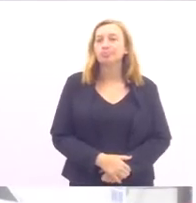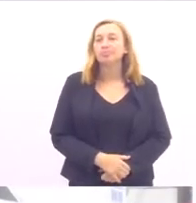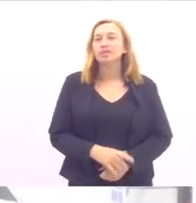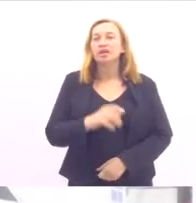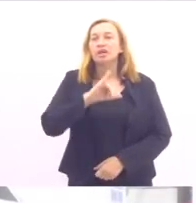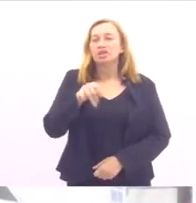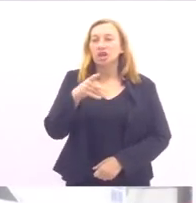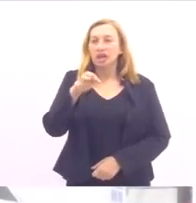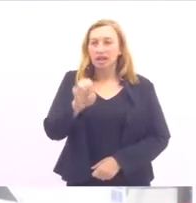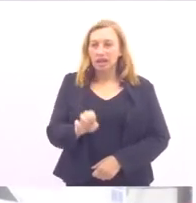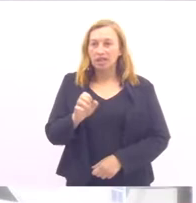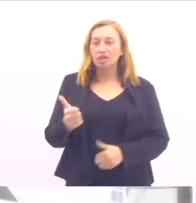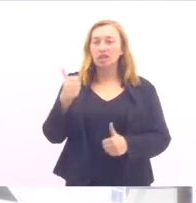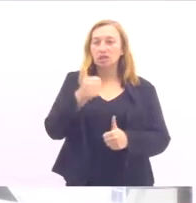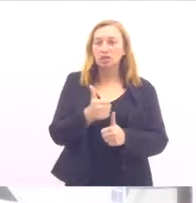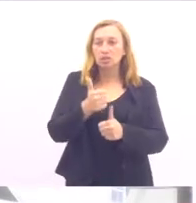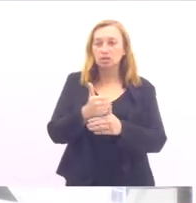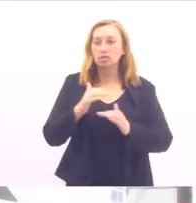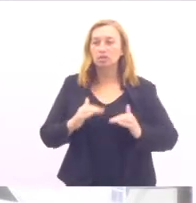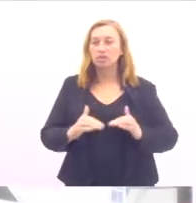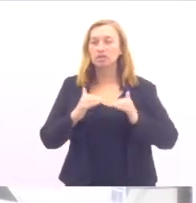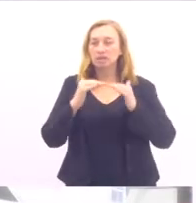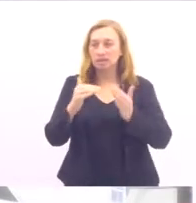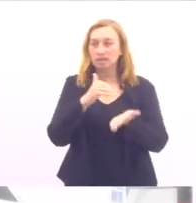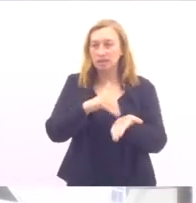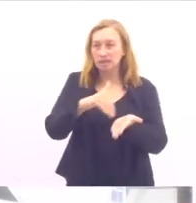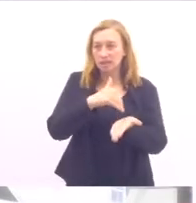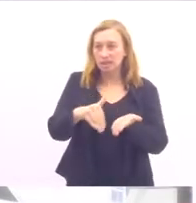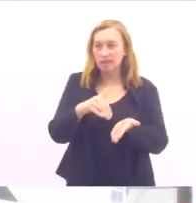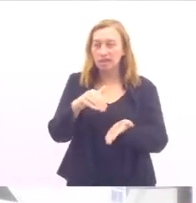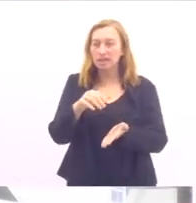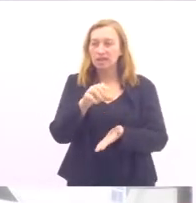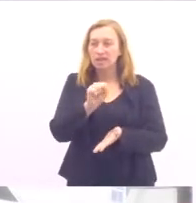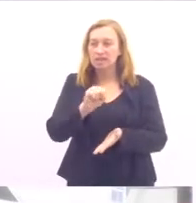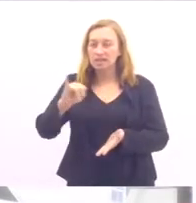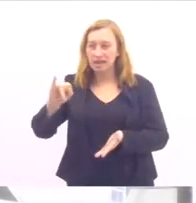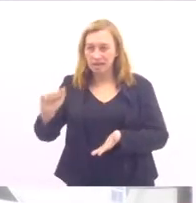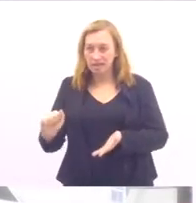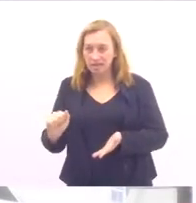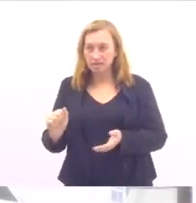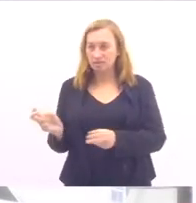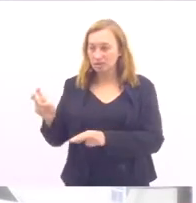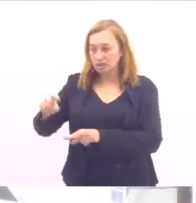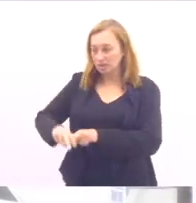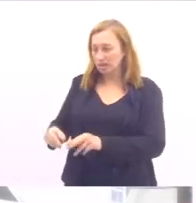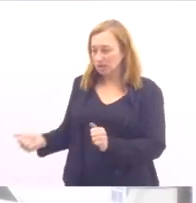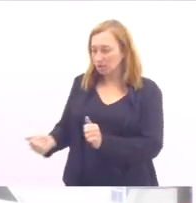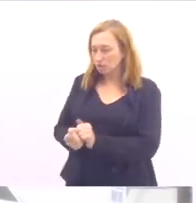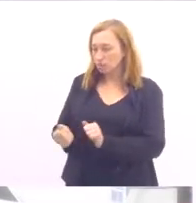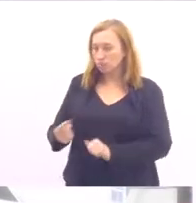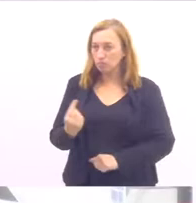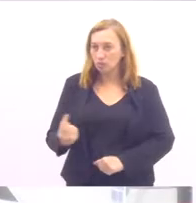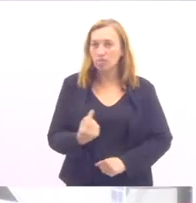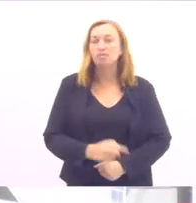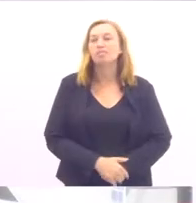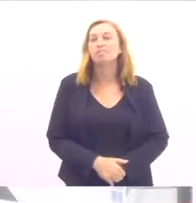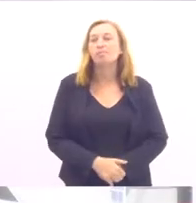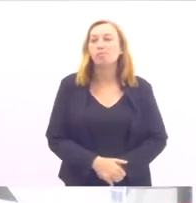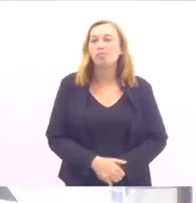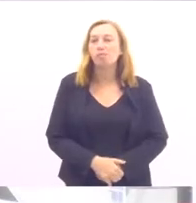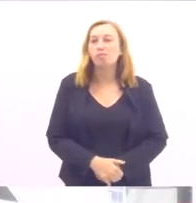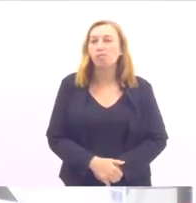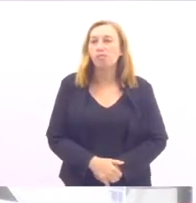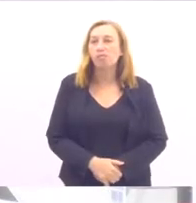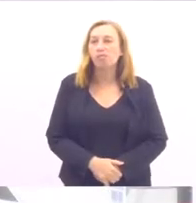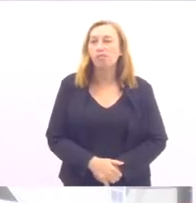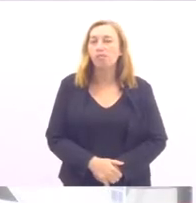Jaqueline Alvarenga, subsecretária de Saneamento da CEAS. Por favor, venha compor a mesa conosco.